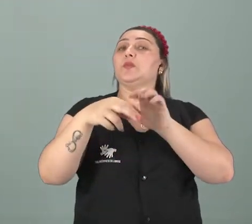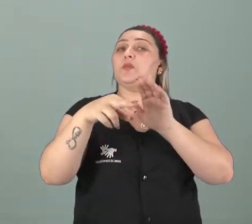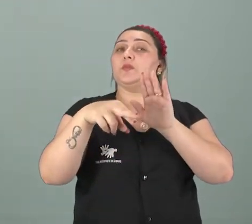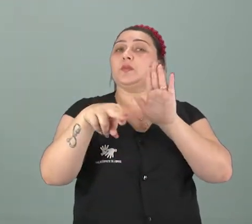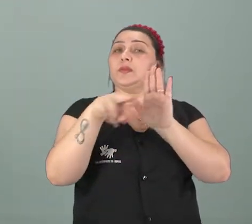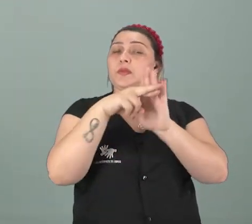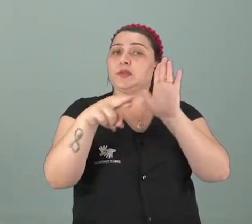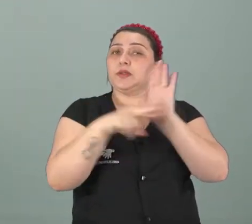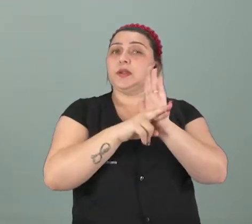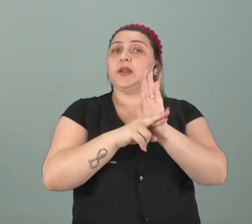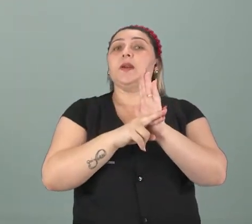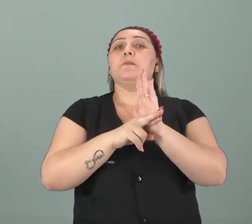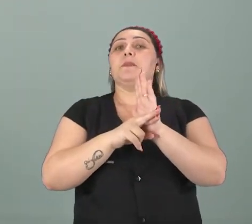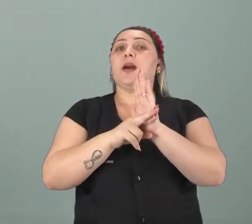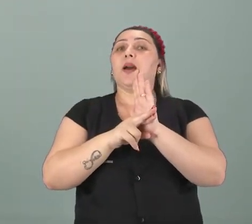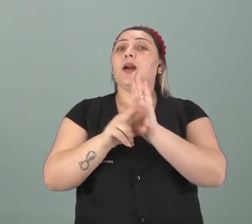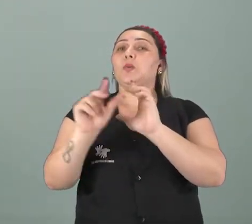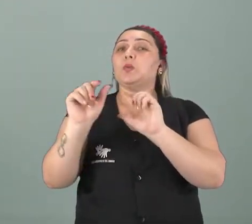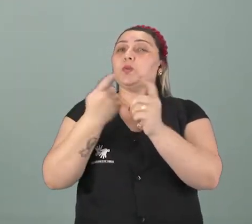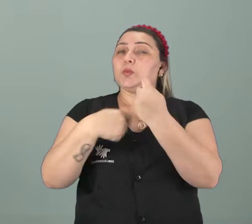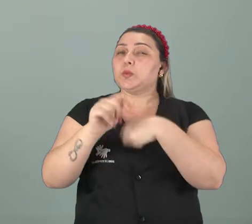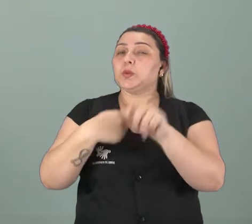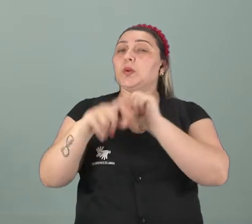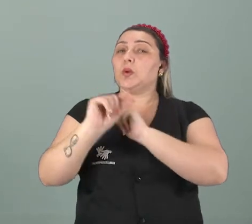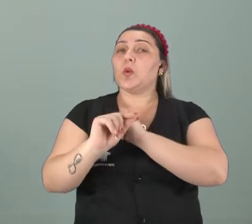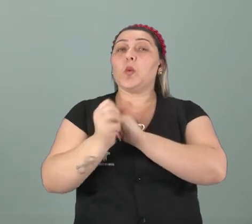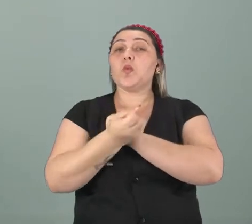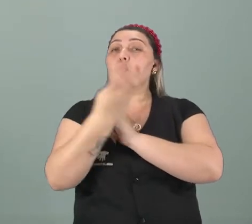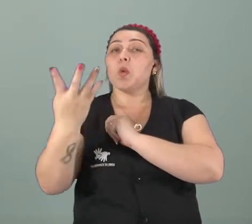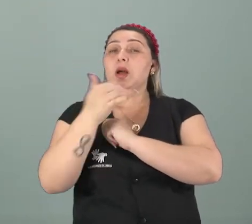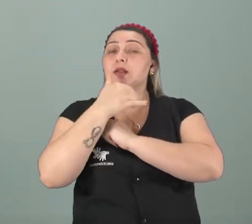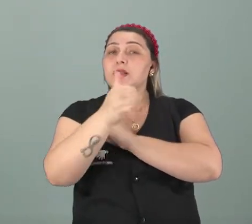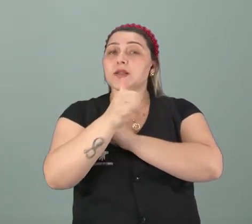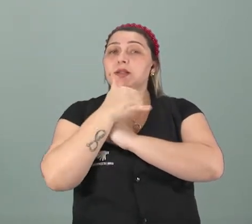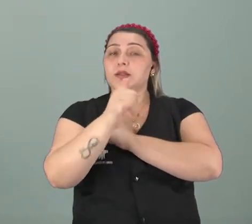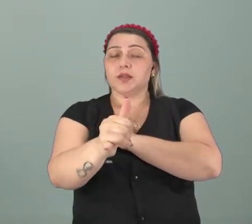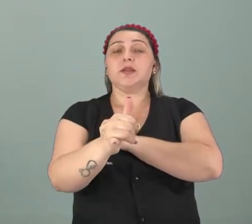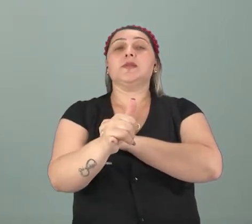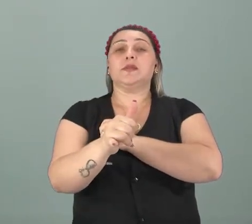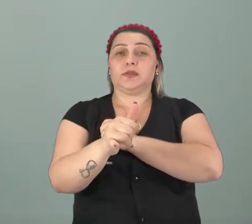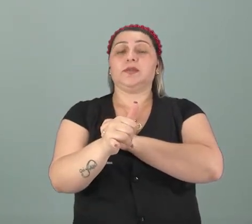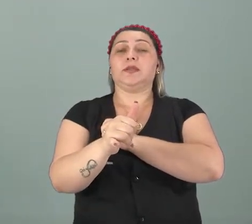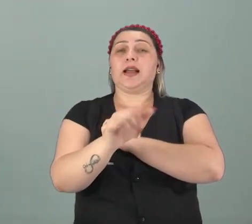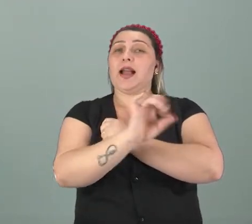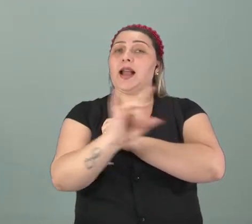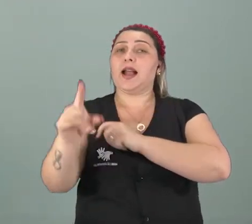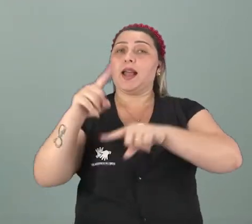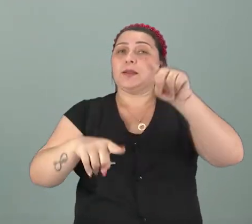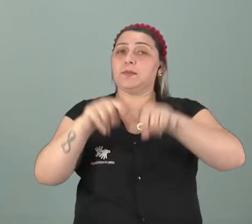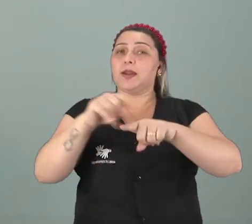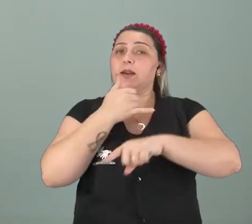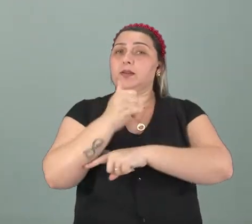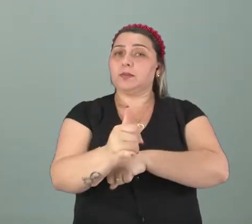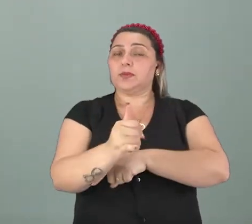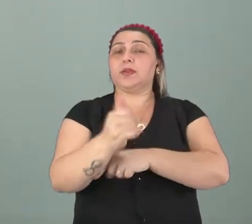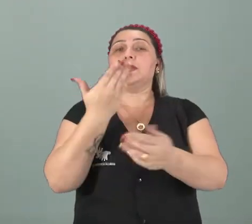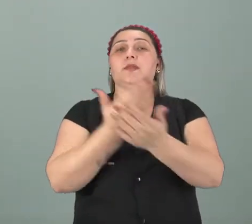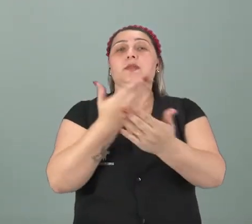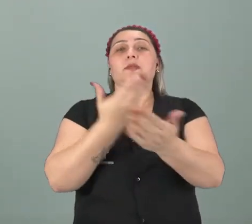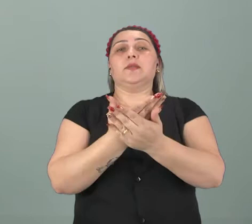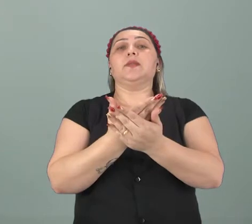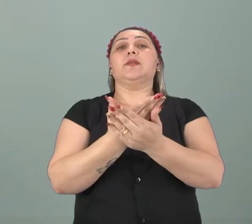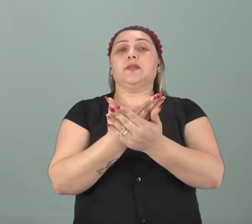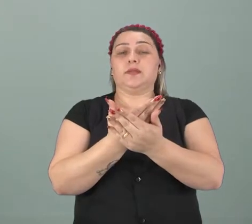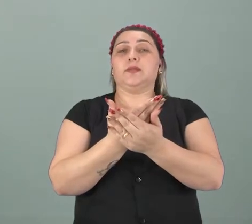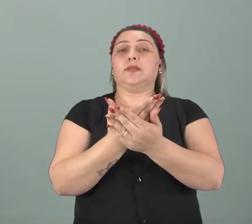você economizar energia elétrica é você saber quanto de eletricidade, quanto de energia elétrica gasta cada aparelho, tá bom? Então, nossa aula vai